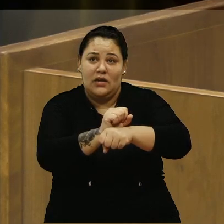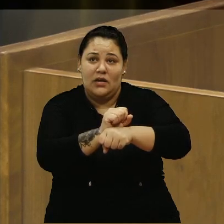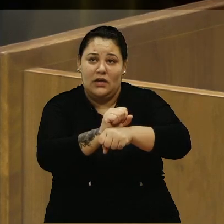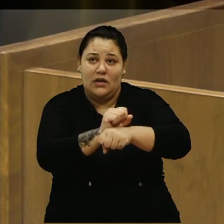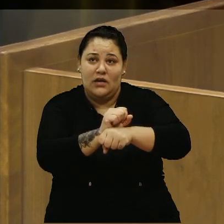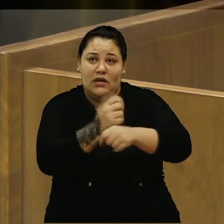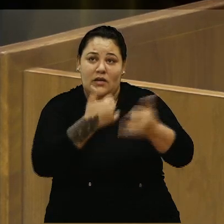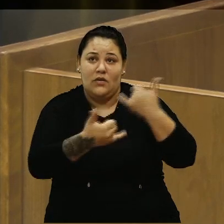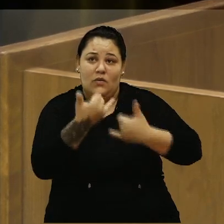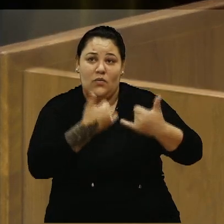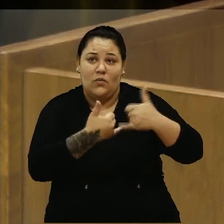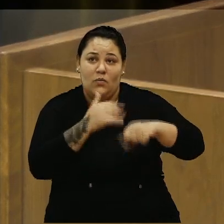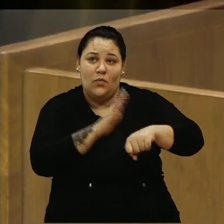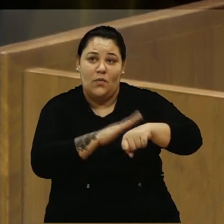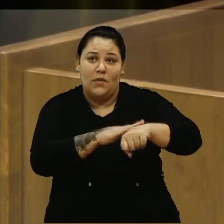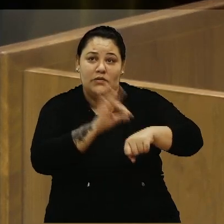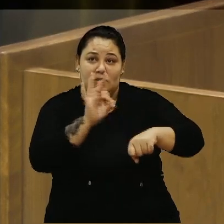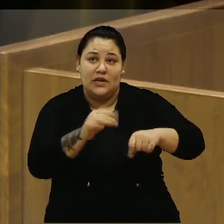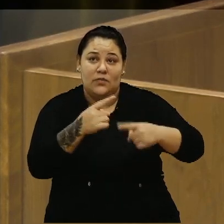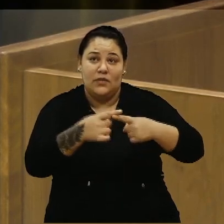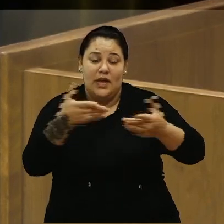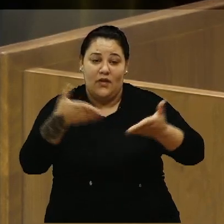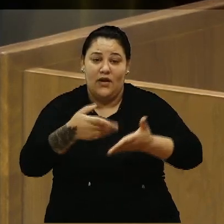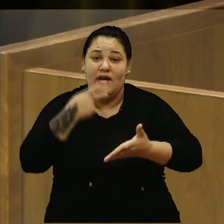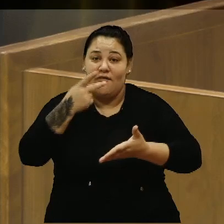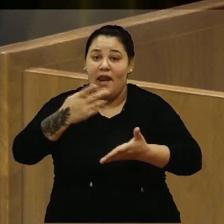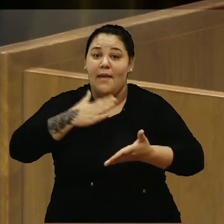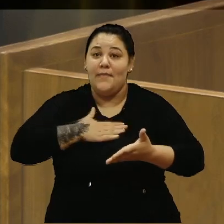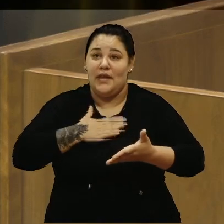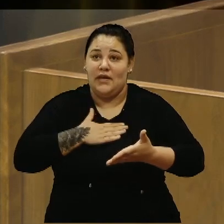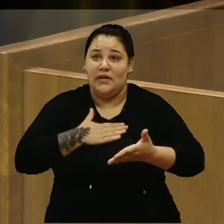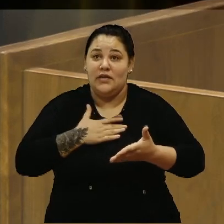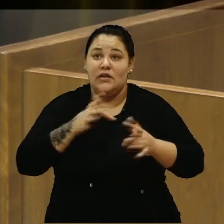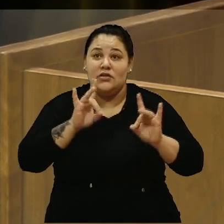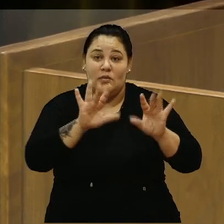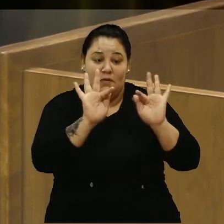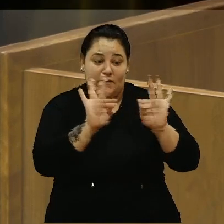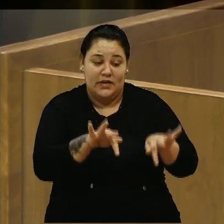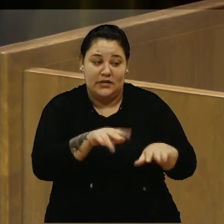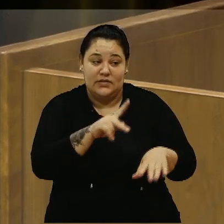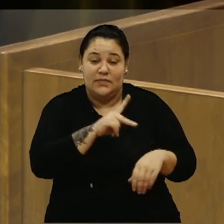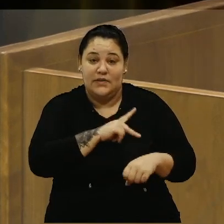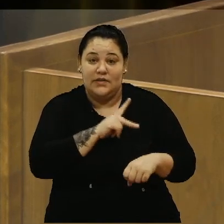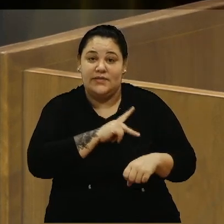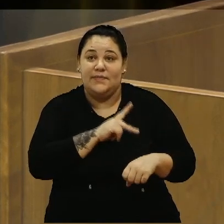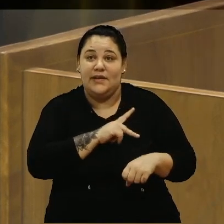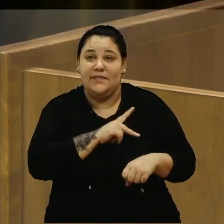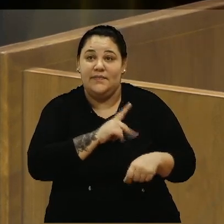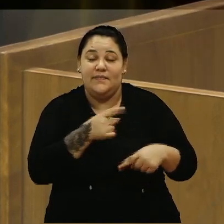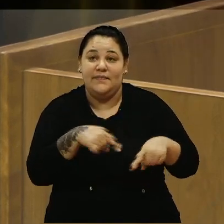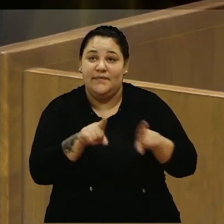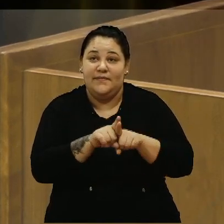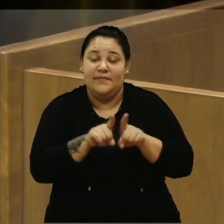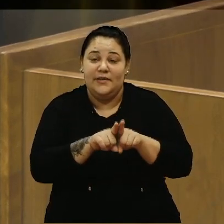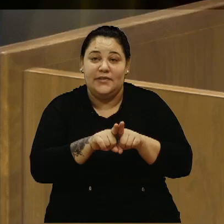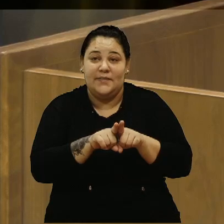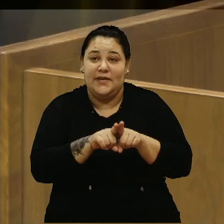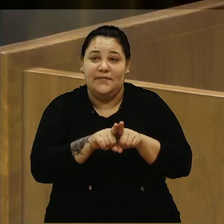é dessa vereadora aqui. Para finalizar, senhor presidente, acho que nós temos que ter